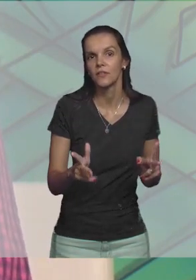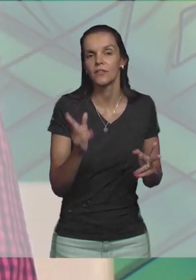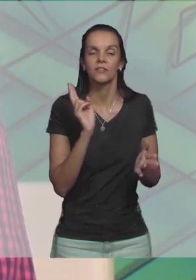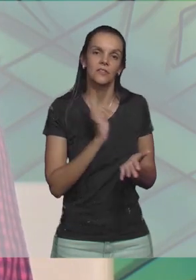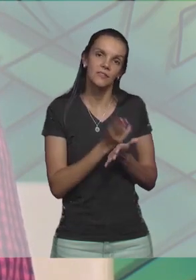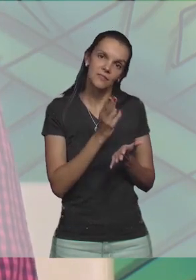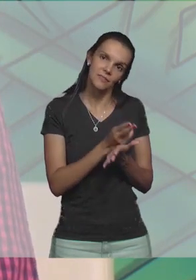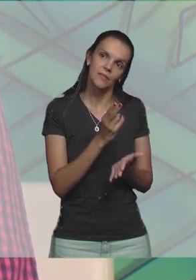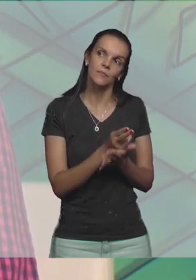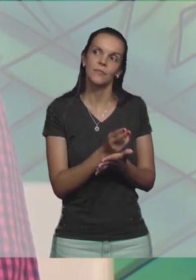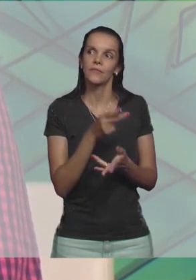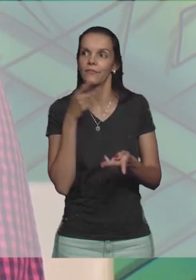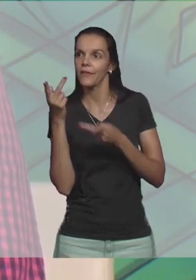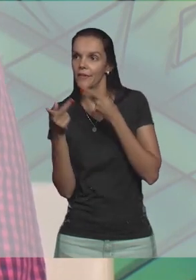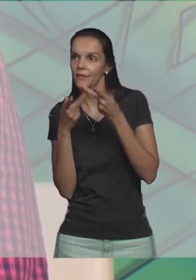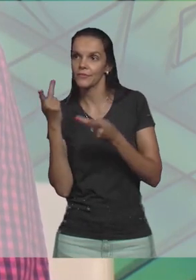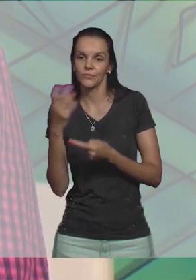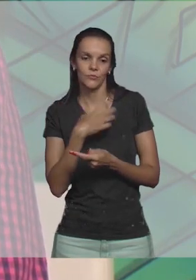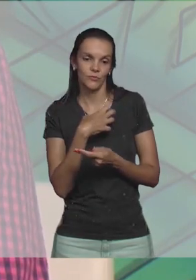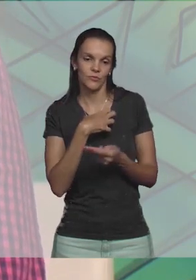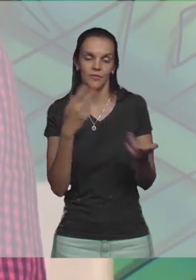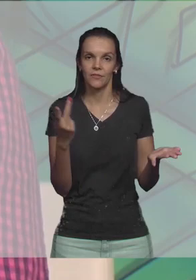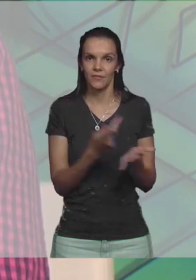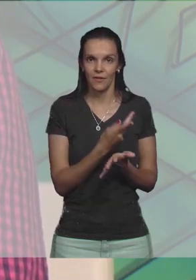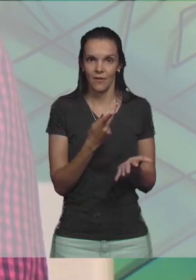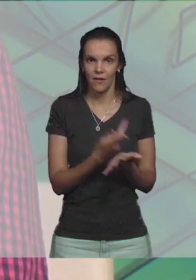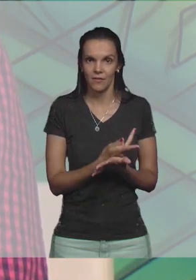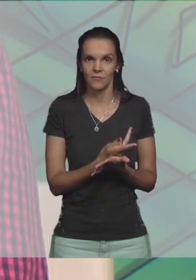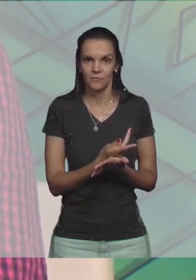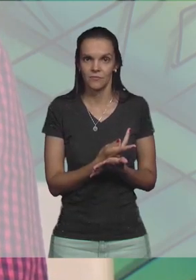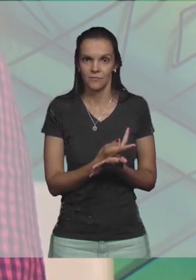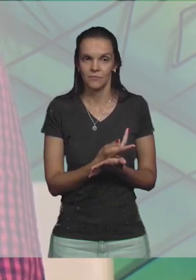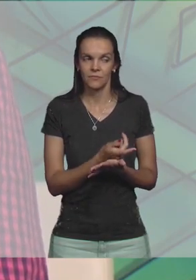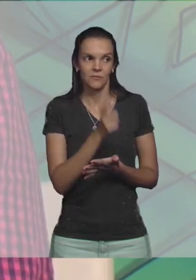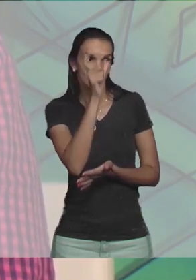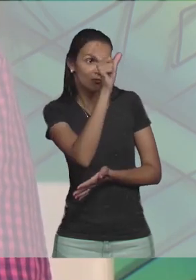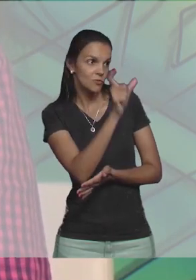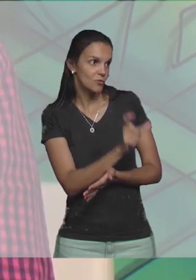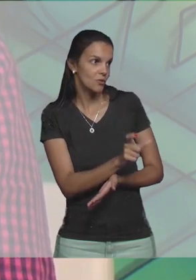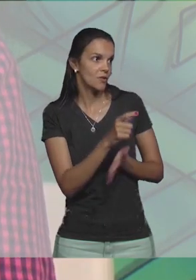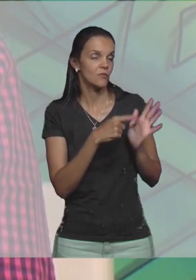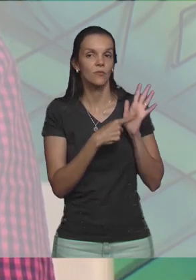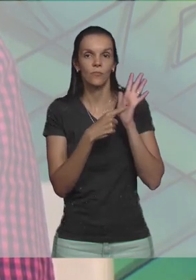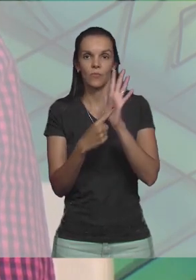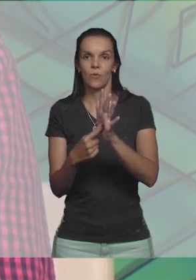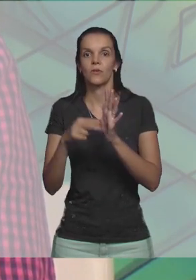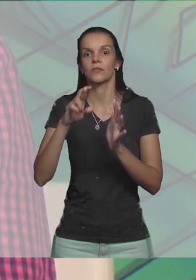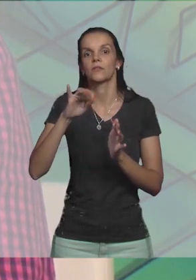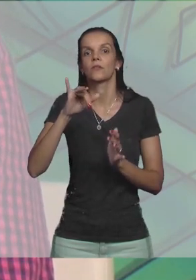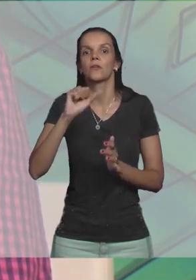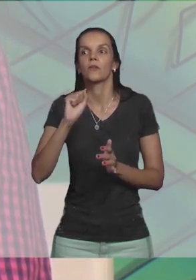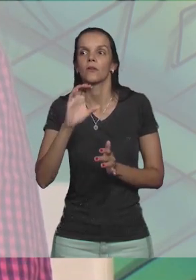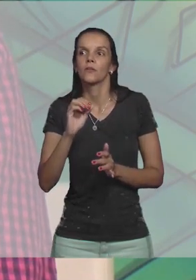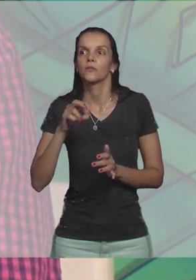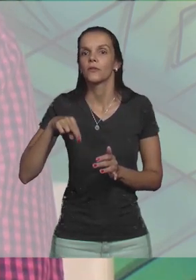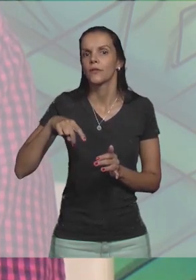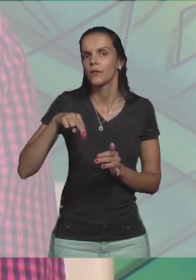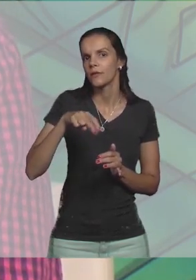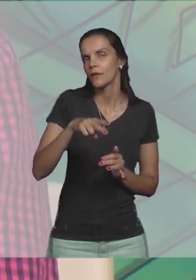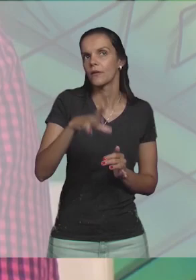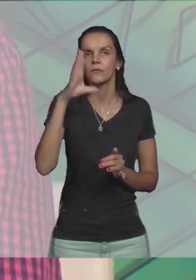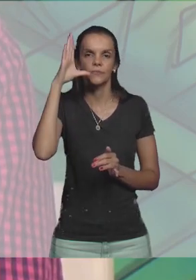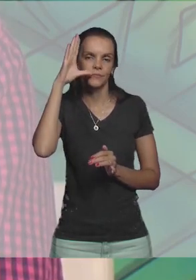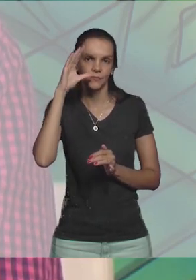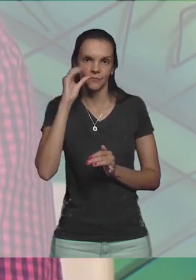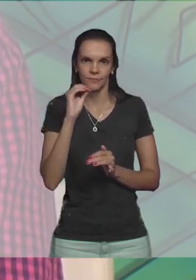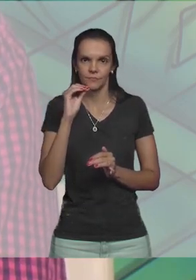sempre empregado de forma errada, porque é como se o risco tivesse no outro. O sujeito me apresenta um risco, né? Eu andar na rua